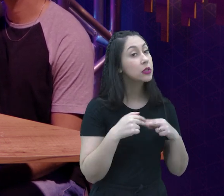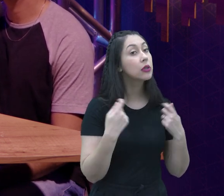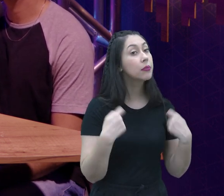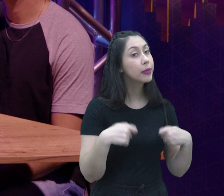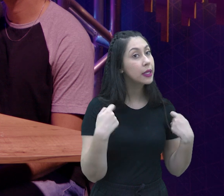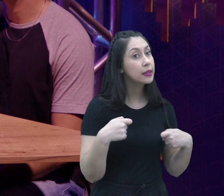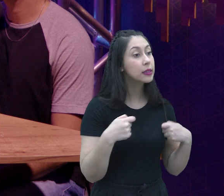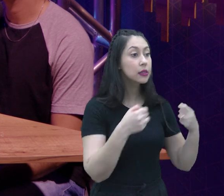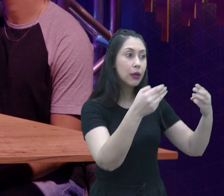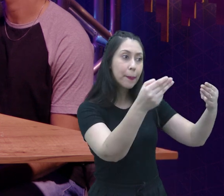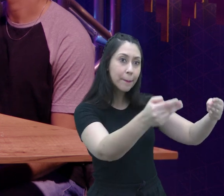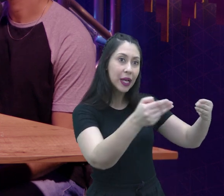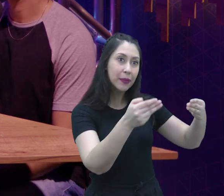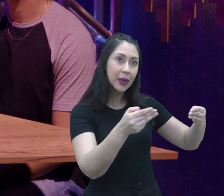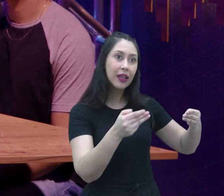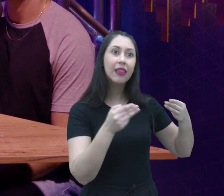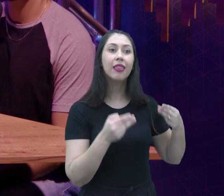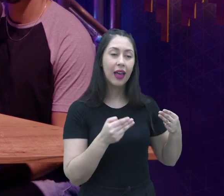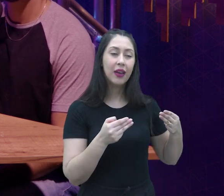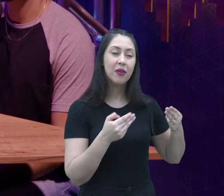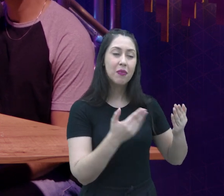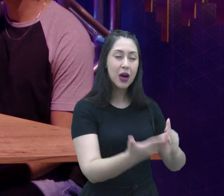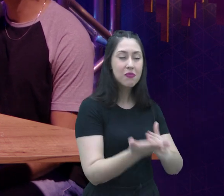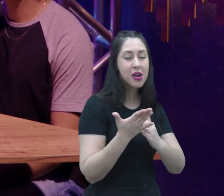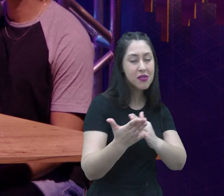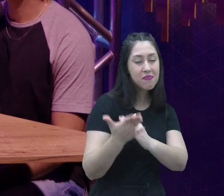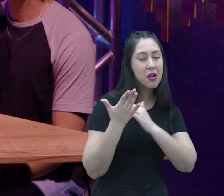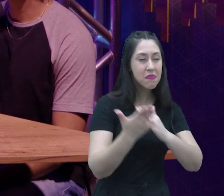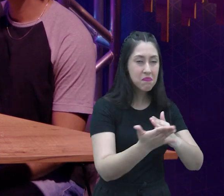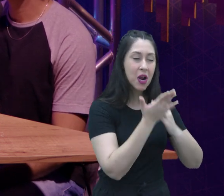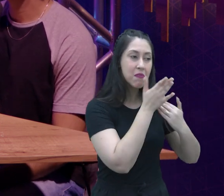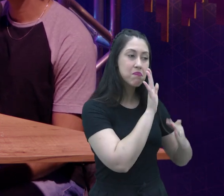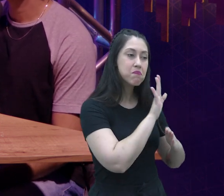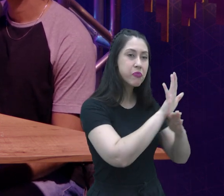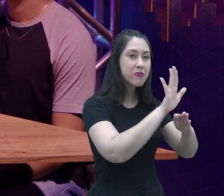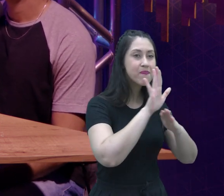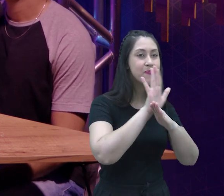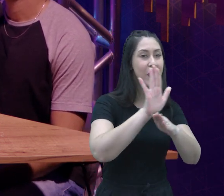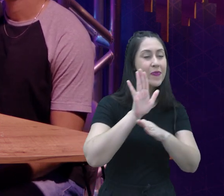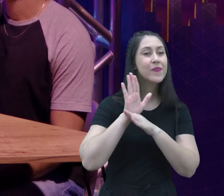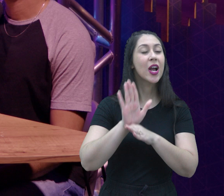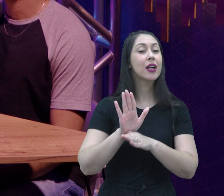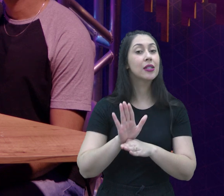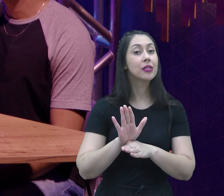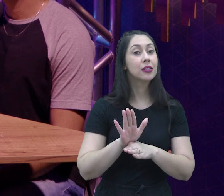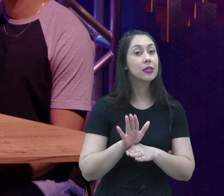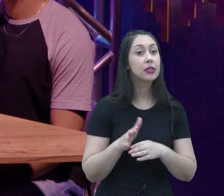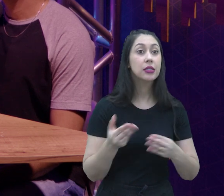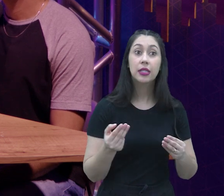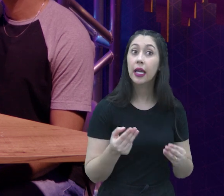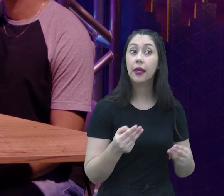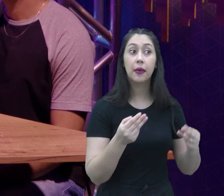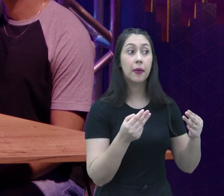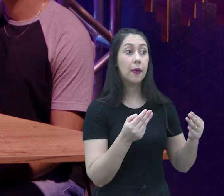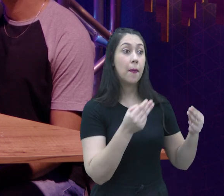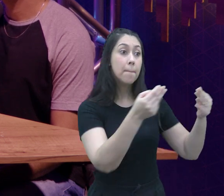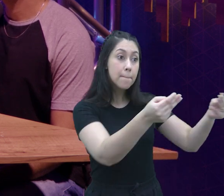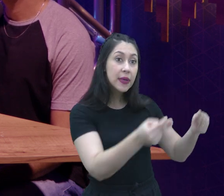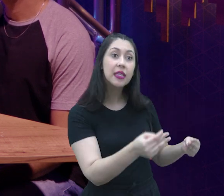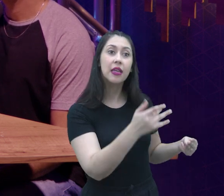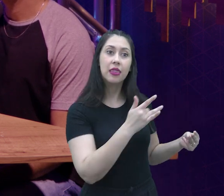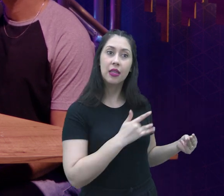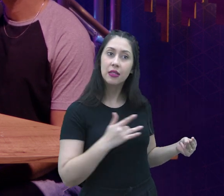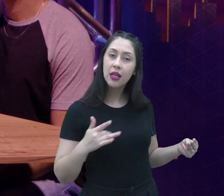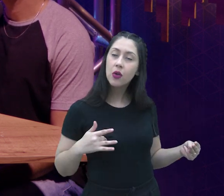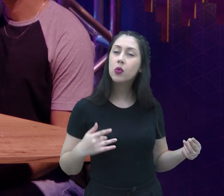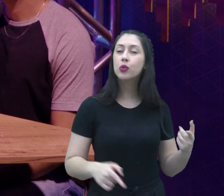ter mesmo essas pastas, né, para distribuir as tarefas a ser feitas. Então tem o Ministério da Saúde,